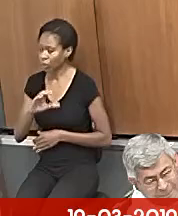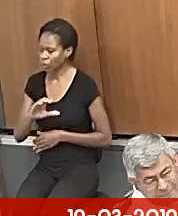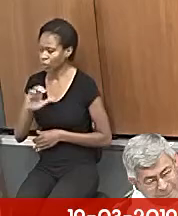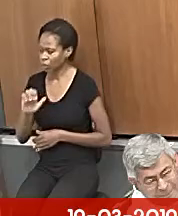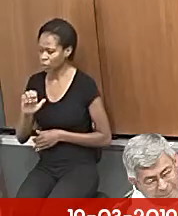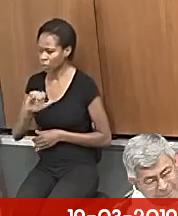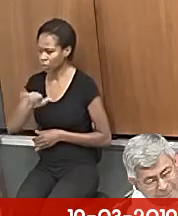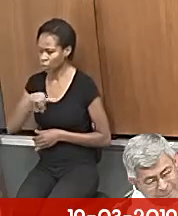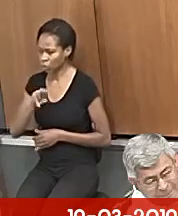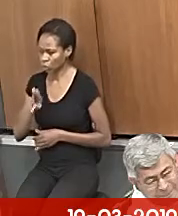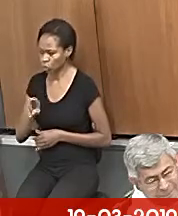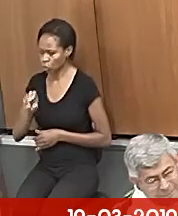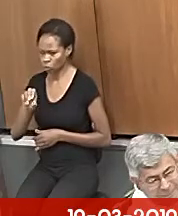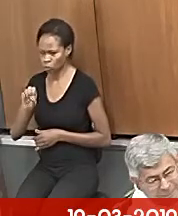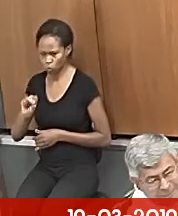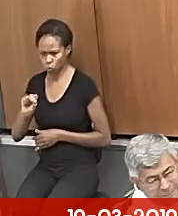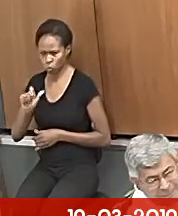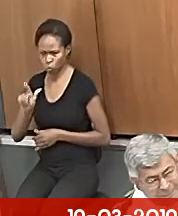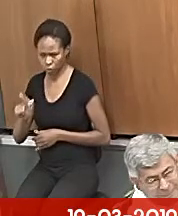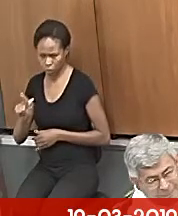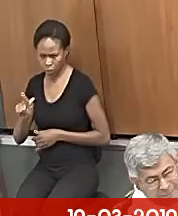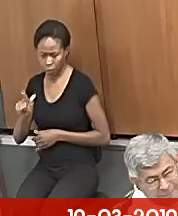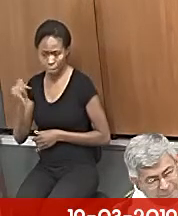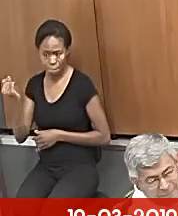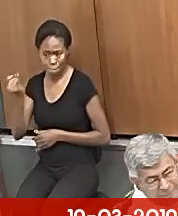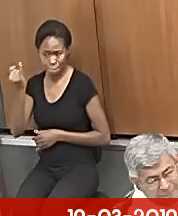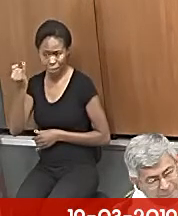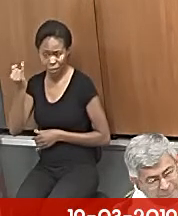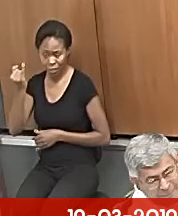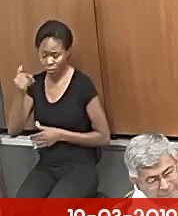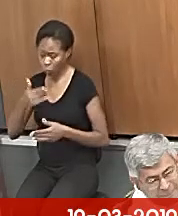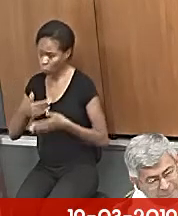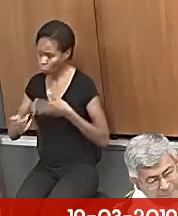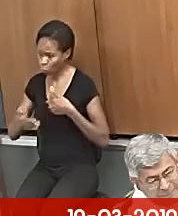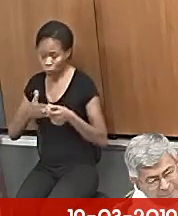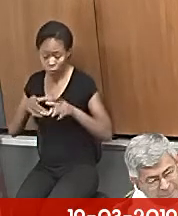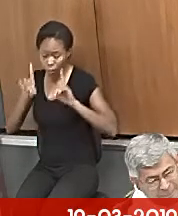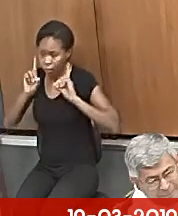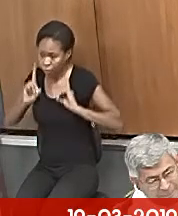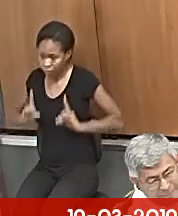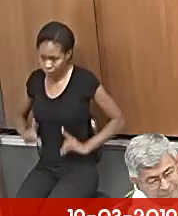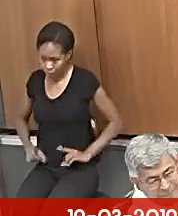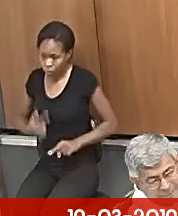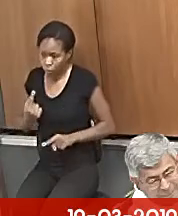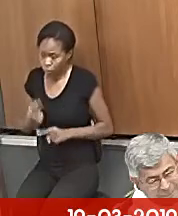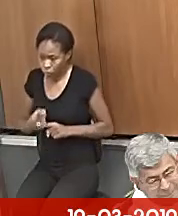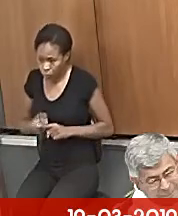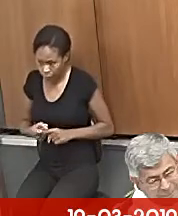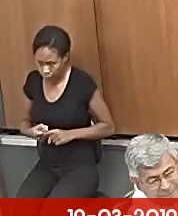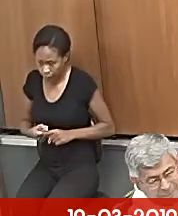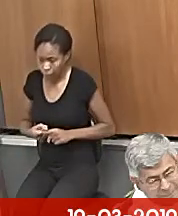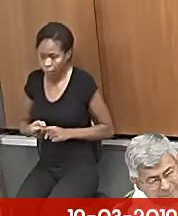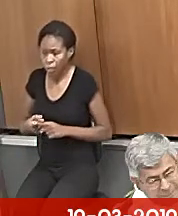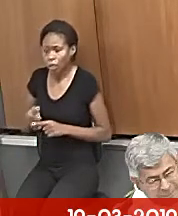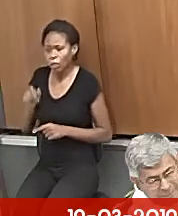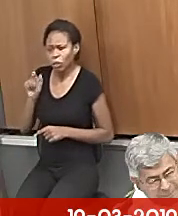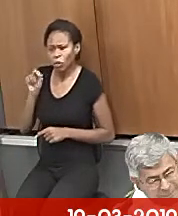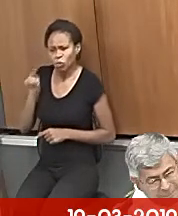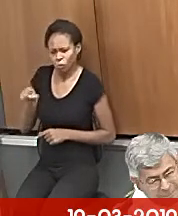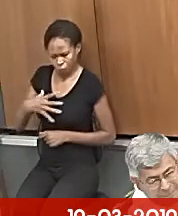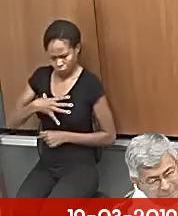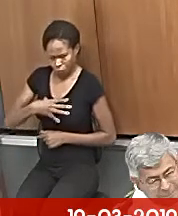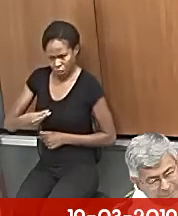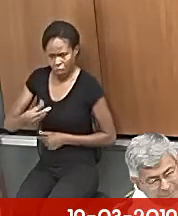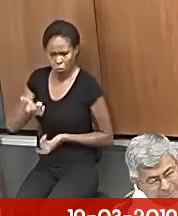importante para todos os deficientes porque qualquer demanda que você tenha o seu filho